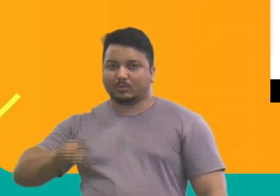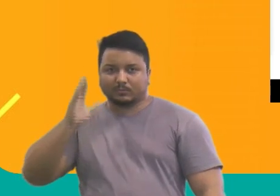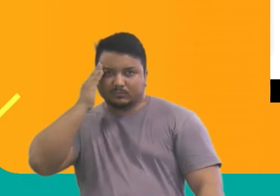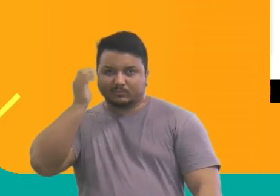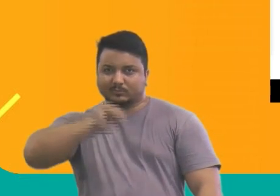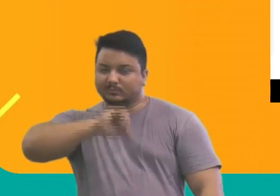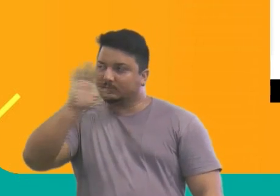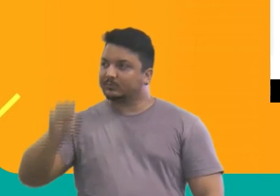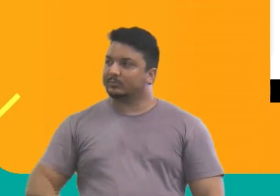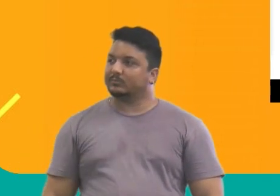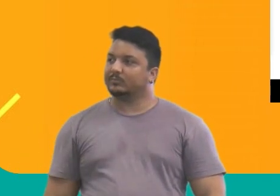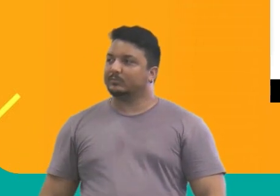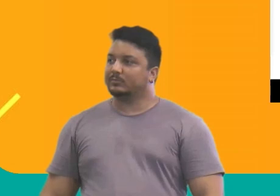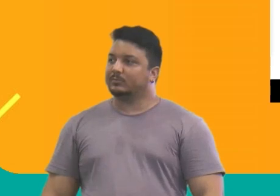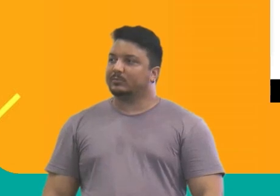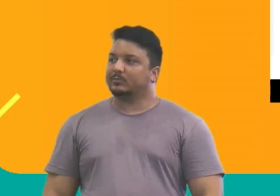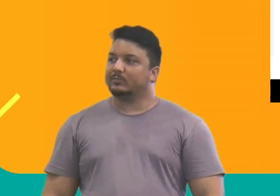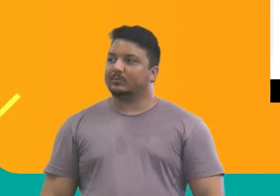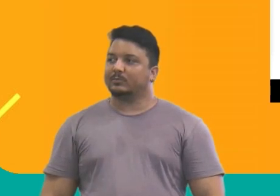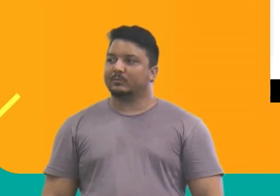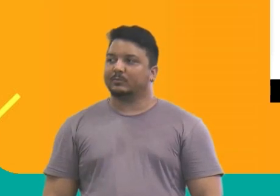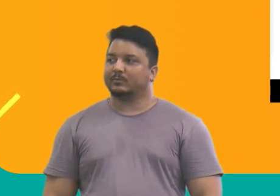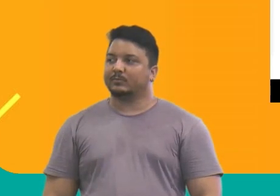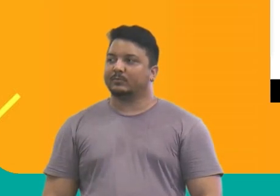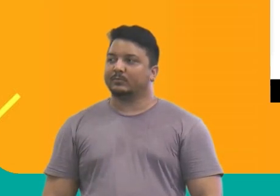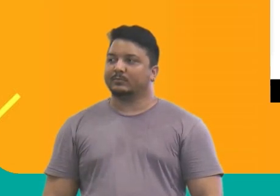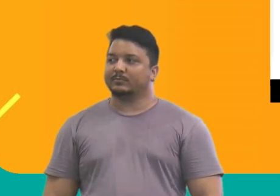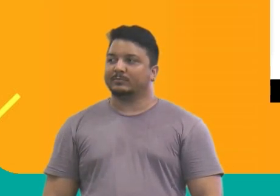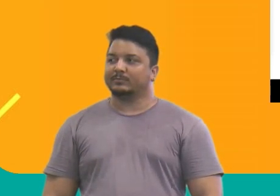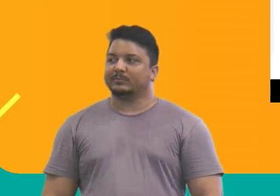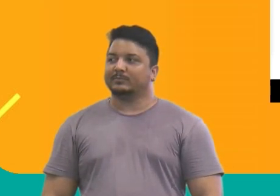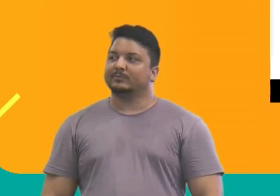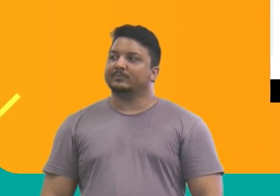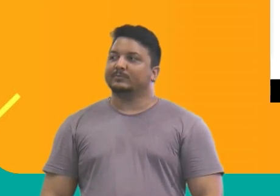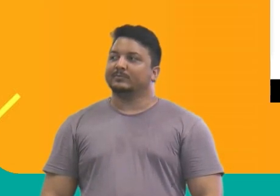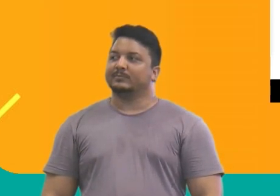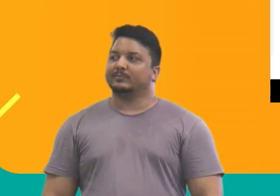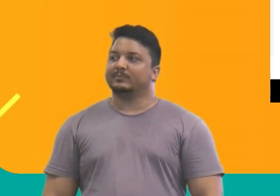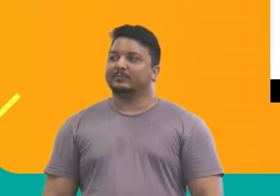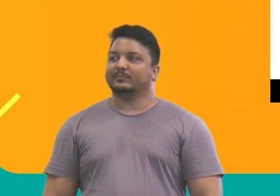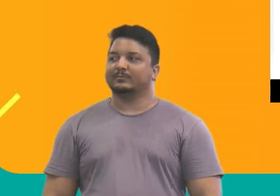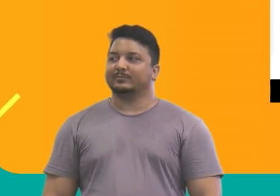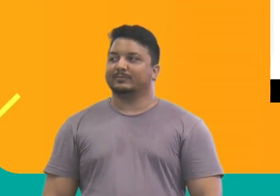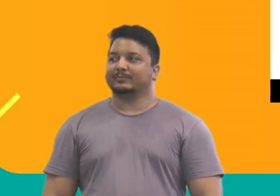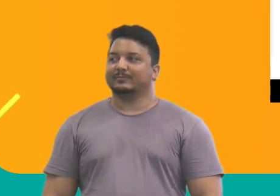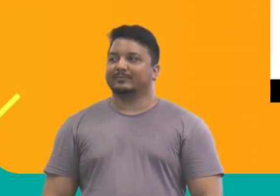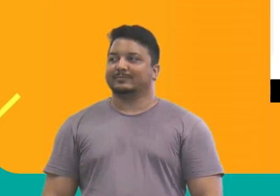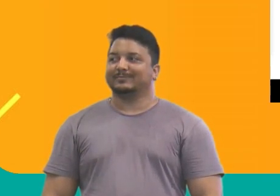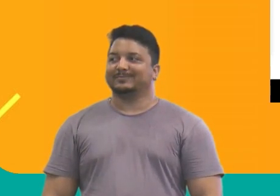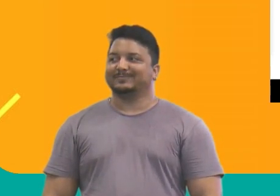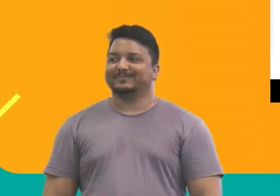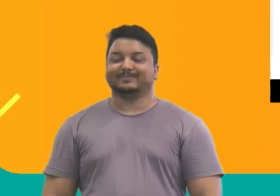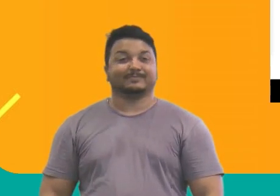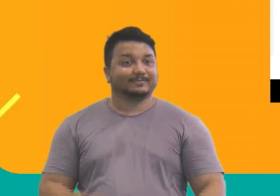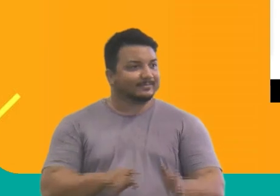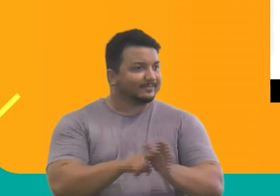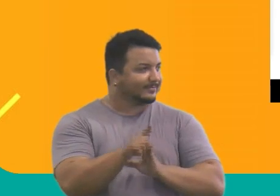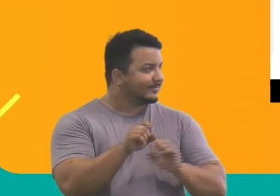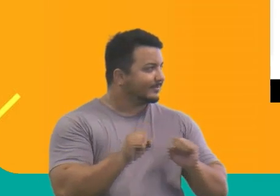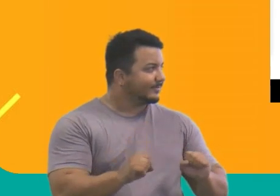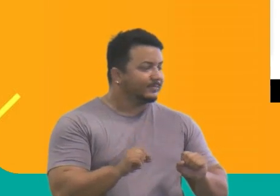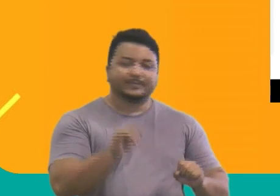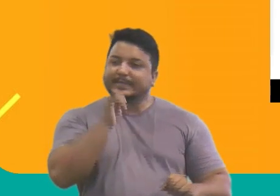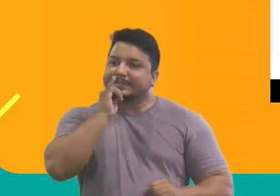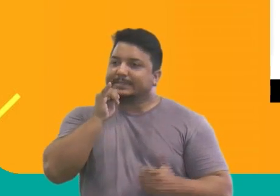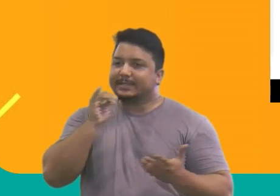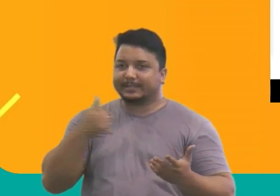entender? Tirar as dúvidas? Tranquilinho? Podemos uma para a química agora? Posso fazer uma pergunta? Faça. Digamos